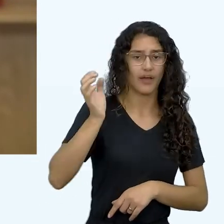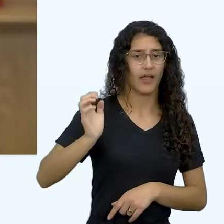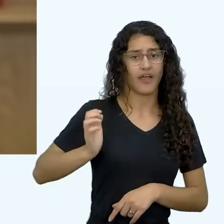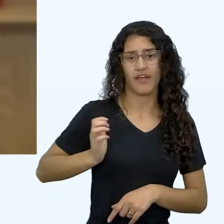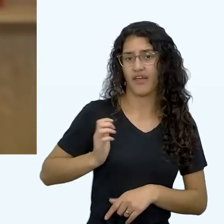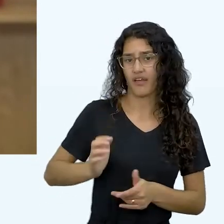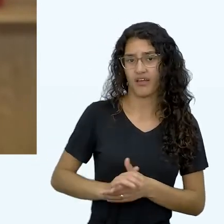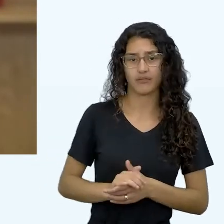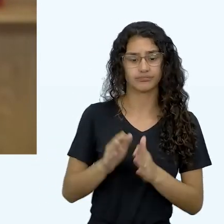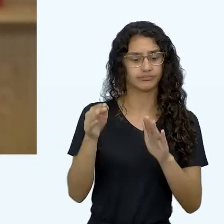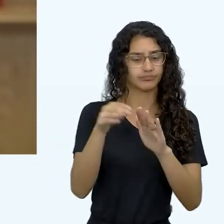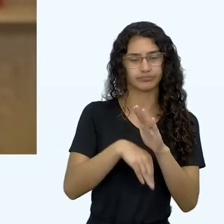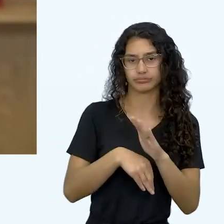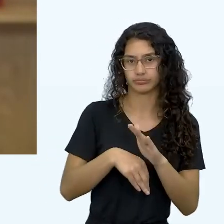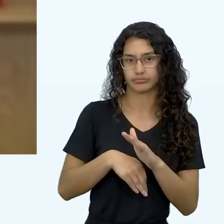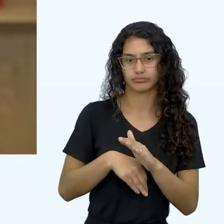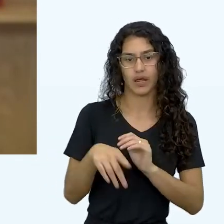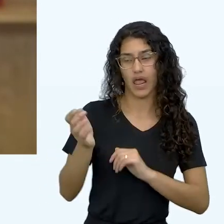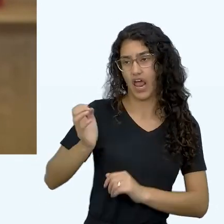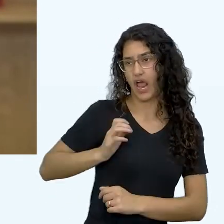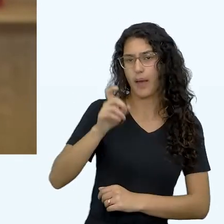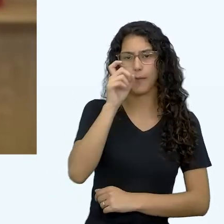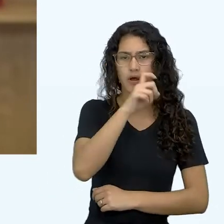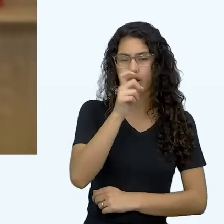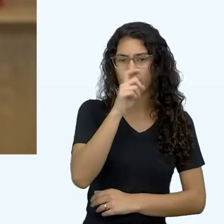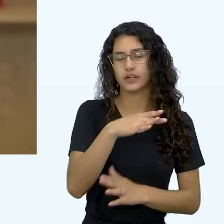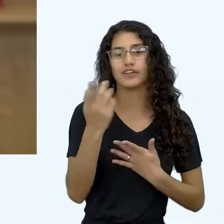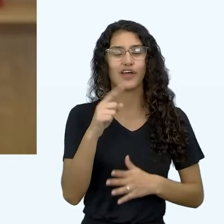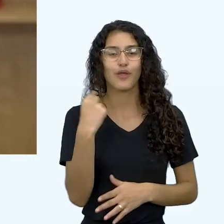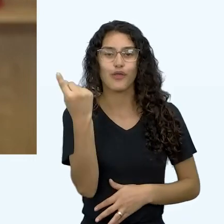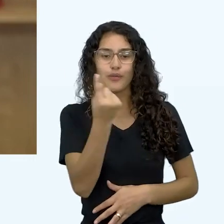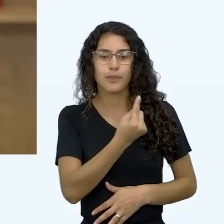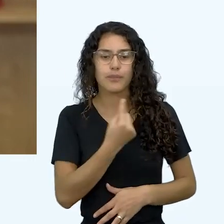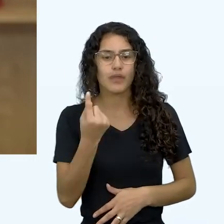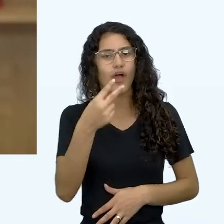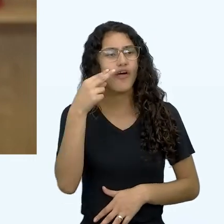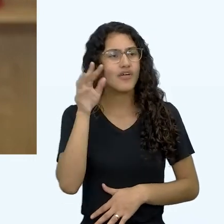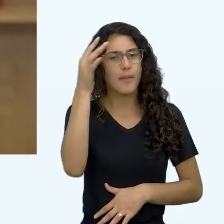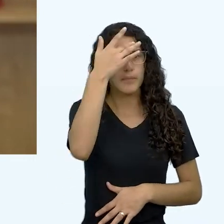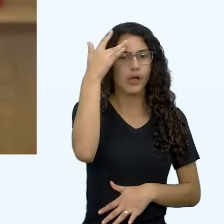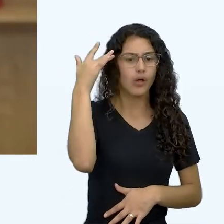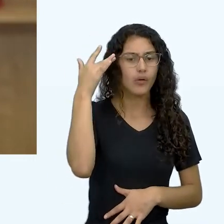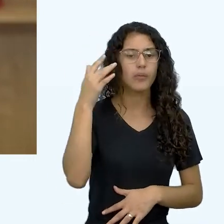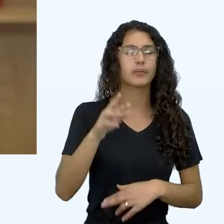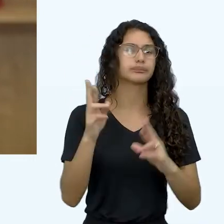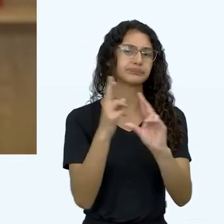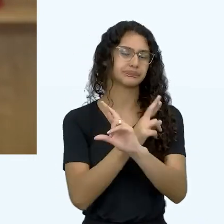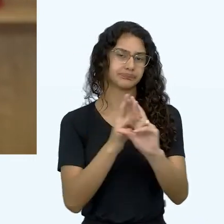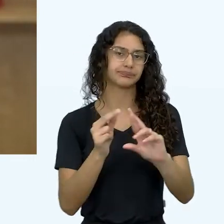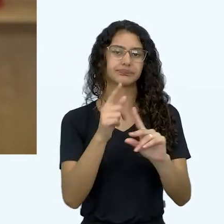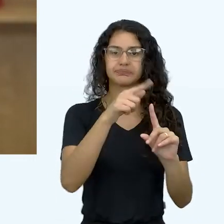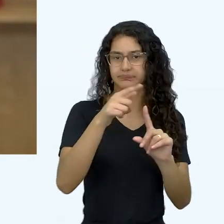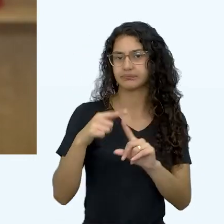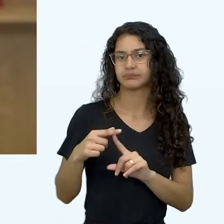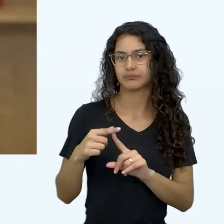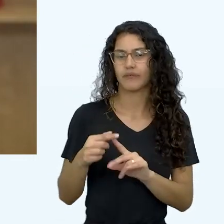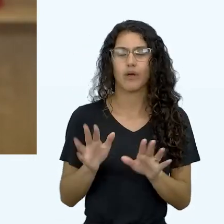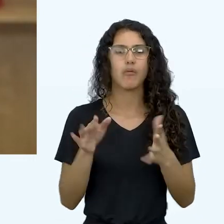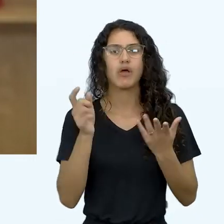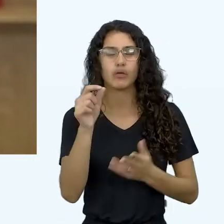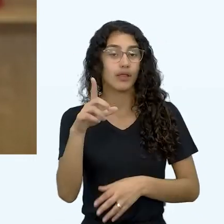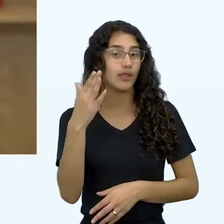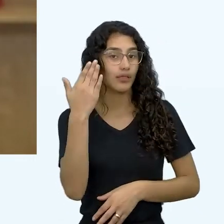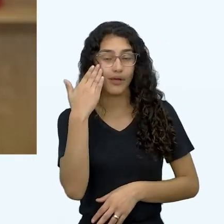ladrão, essa pessoa é rica, ela é mentirosa. Geralmente a gente vê muitas pessoas associando esse tipo de coisa. Só que o que elas